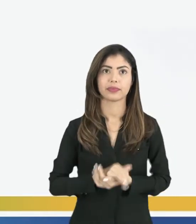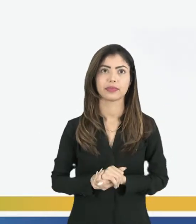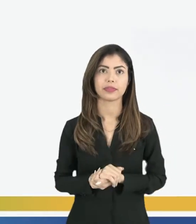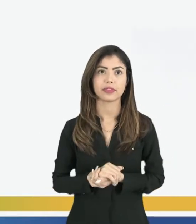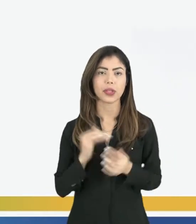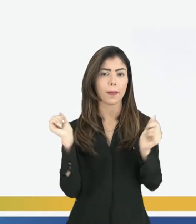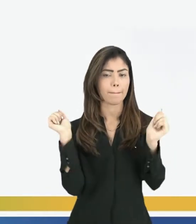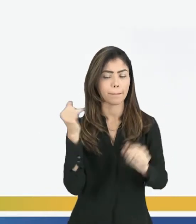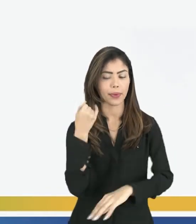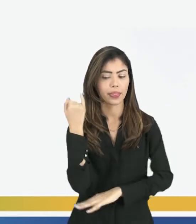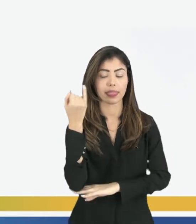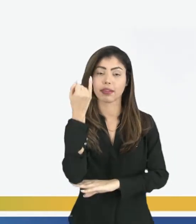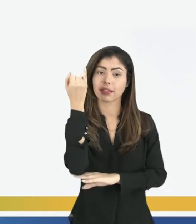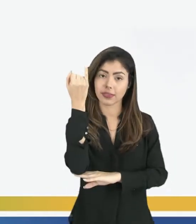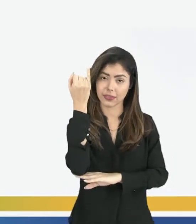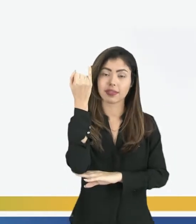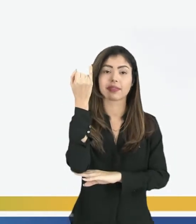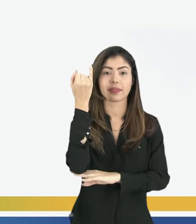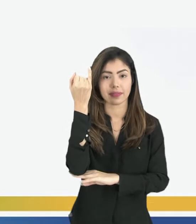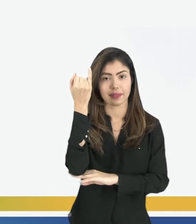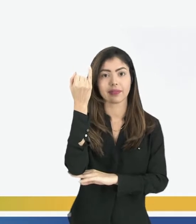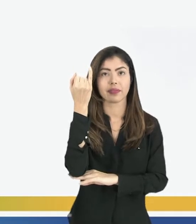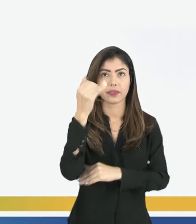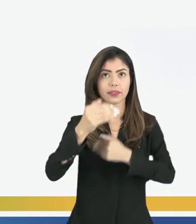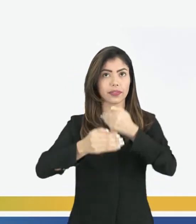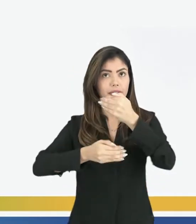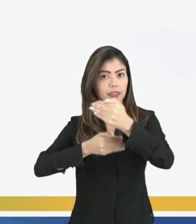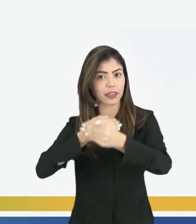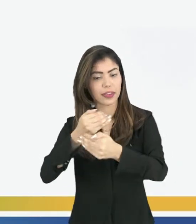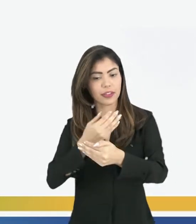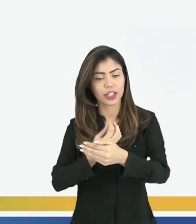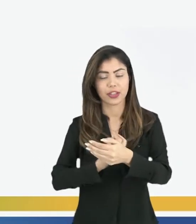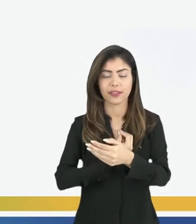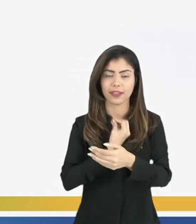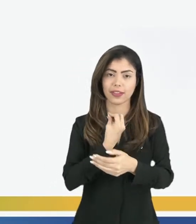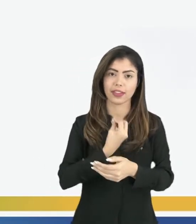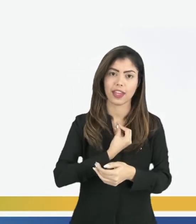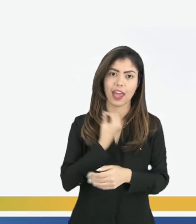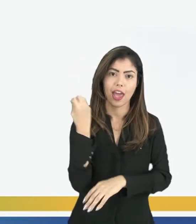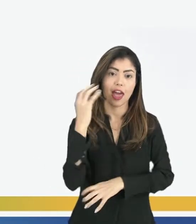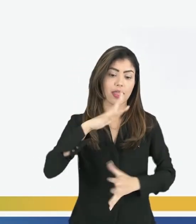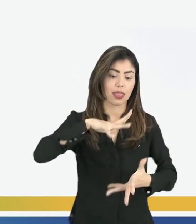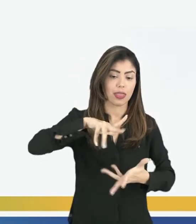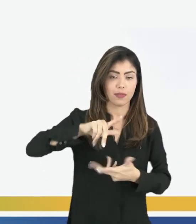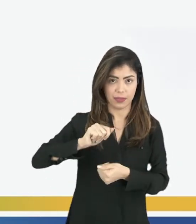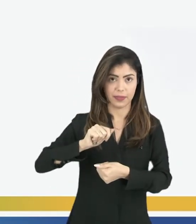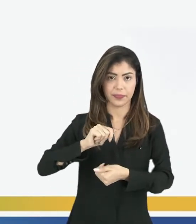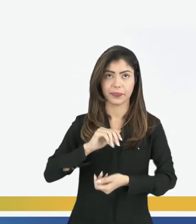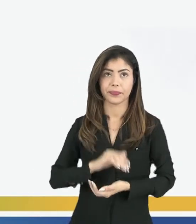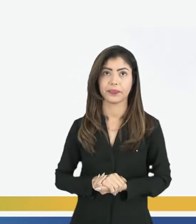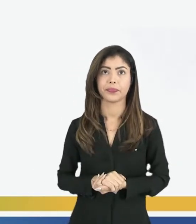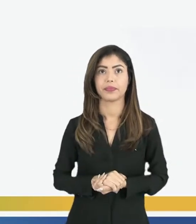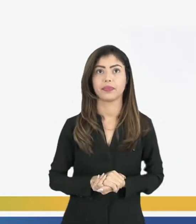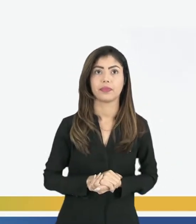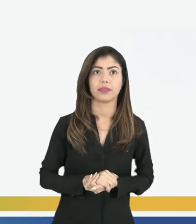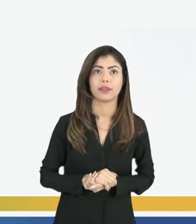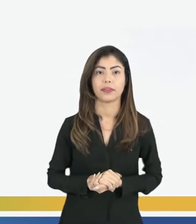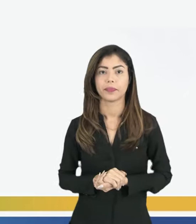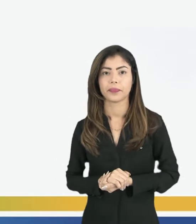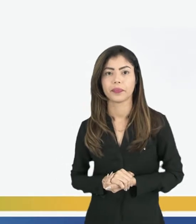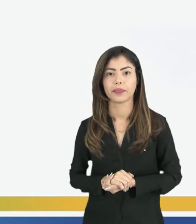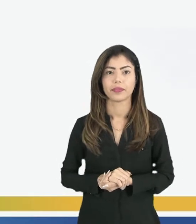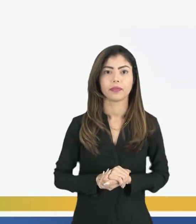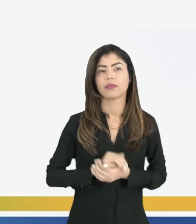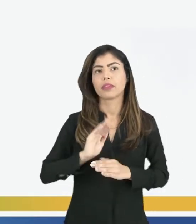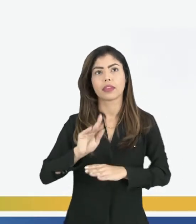são fundamentais para o processo de sobrevivência no planeta Terra. Além